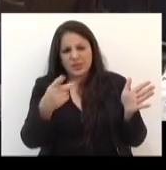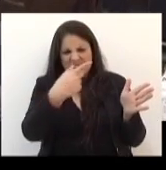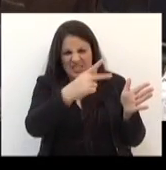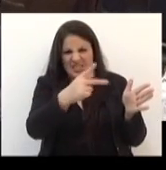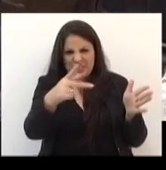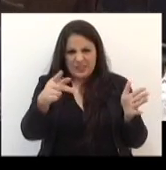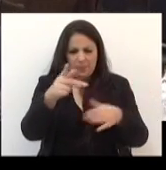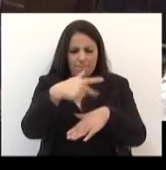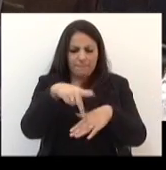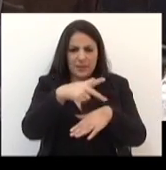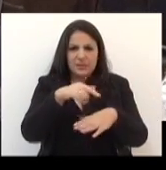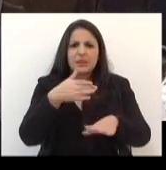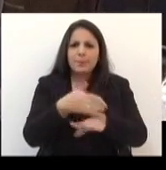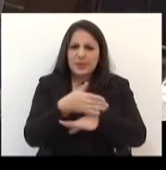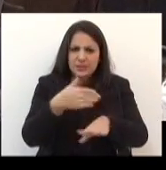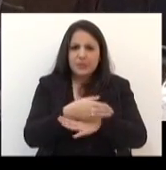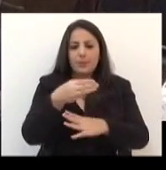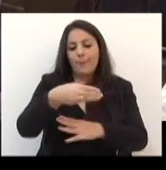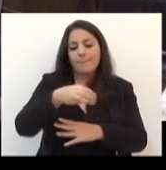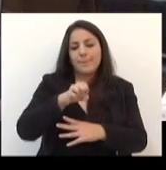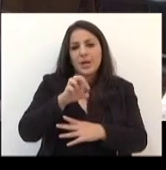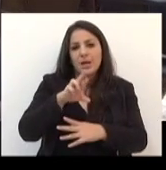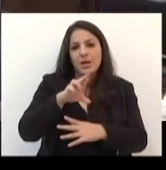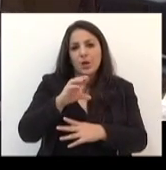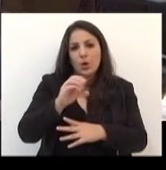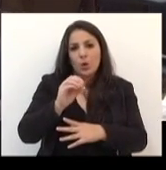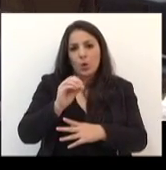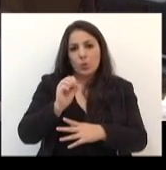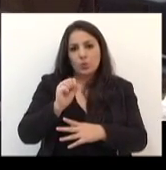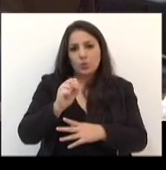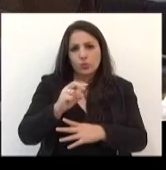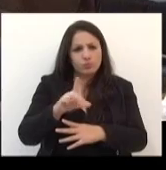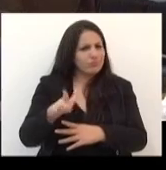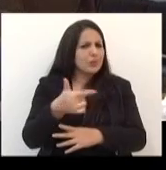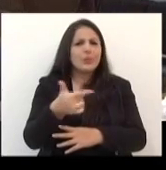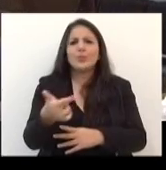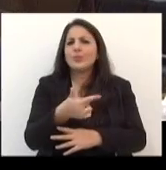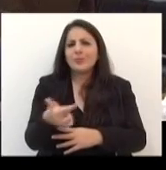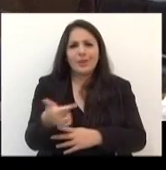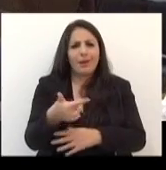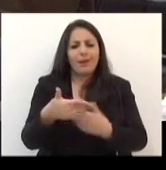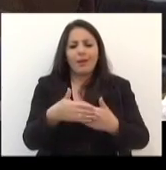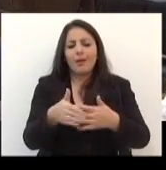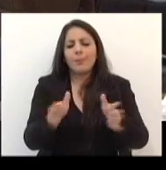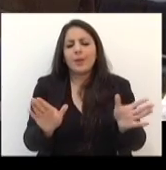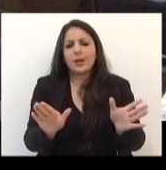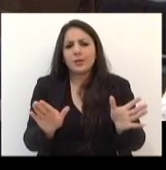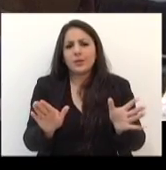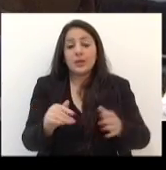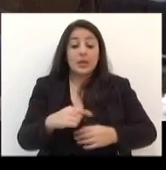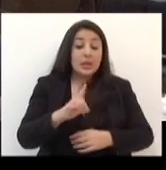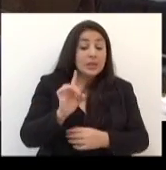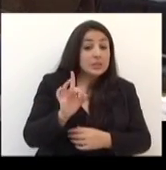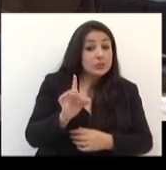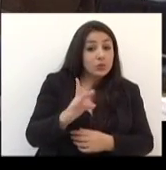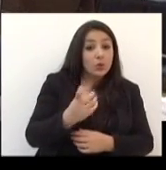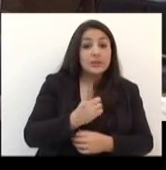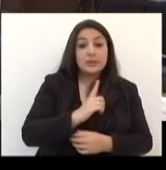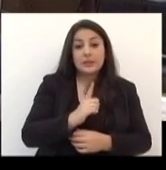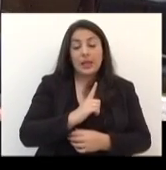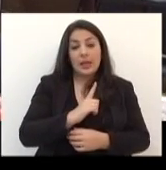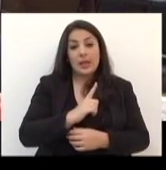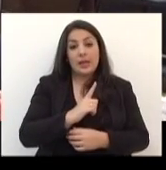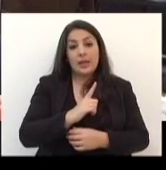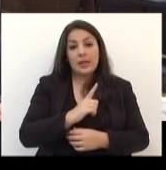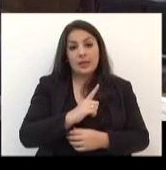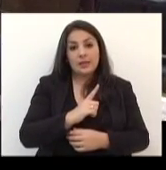Esses países que, inclusive, fazem parte do Mercosul, eles não têm porteira aberta. Eles têm, simplesmente,